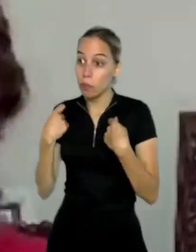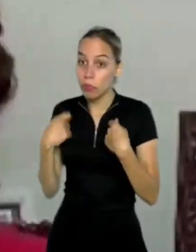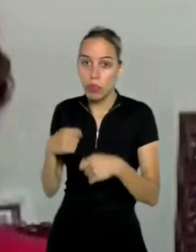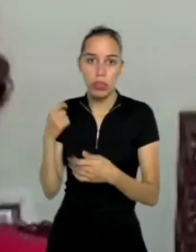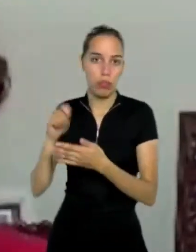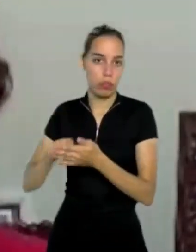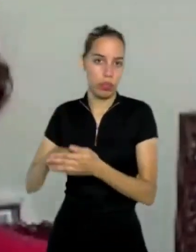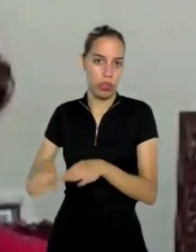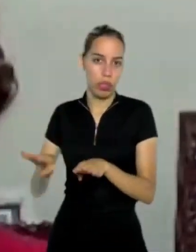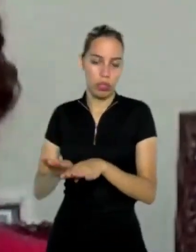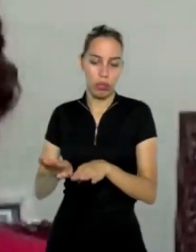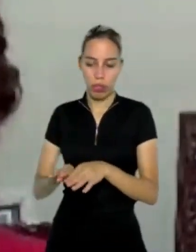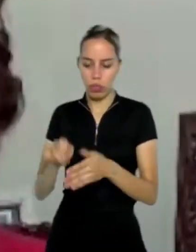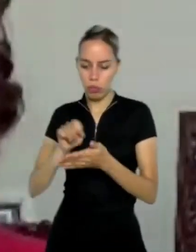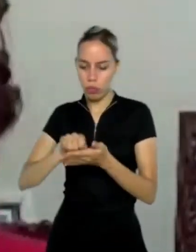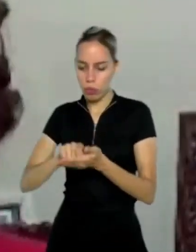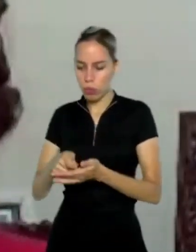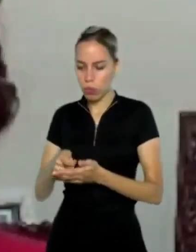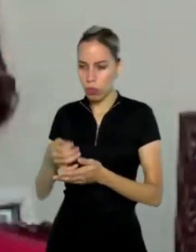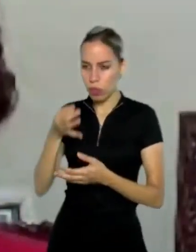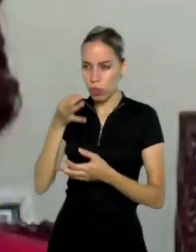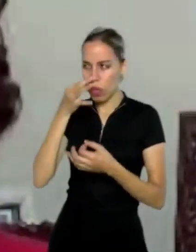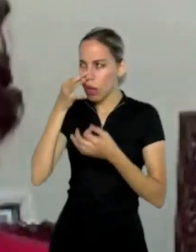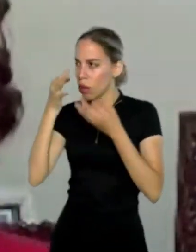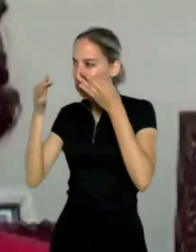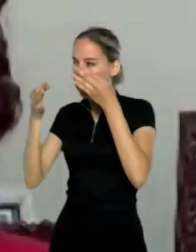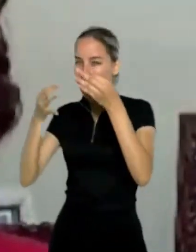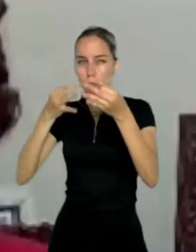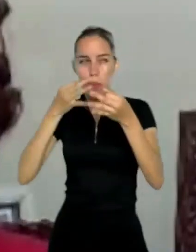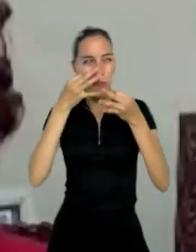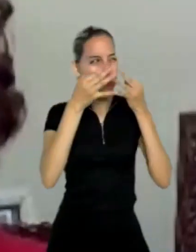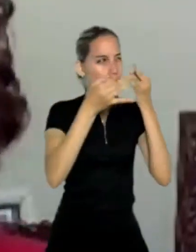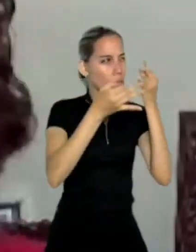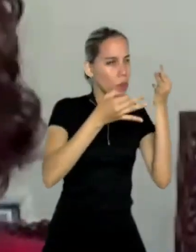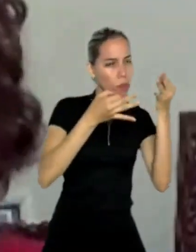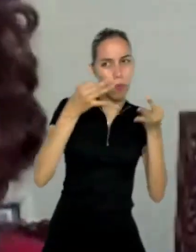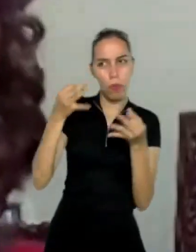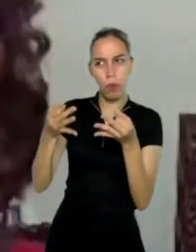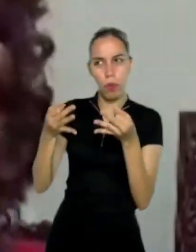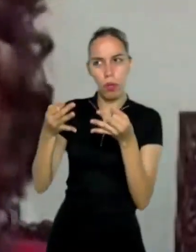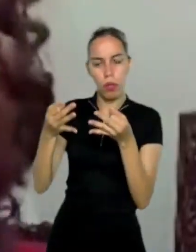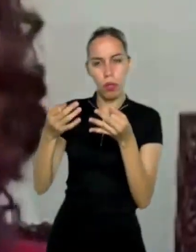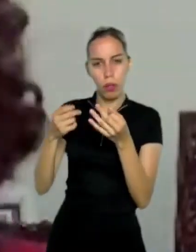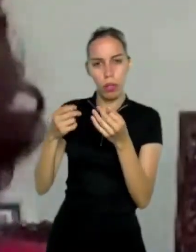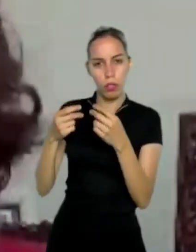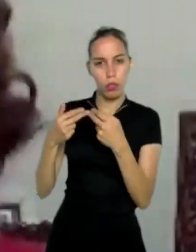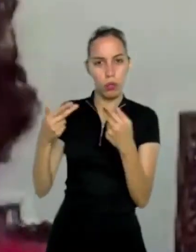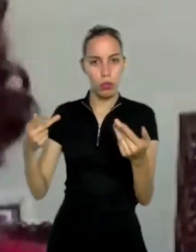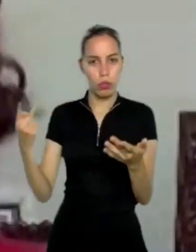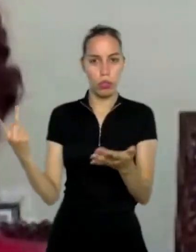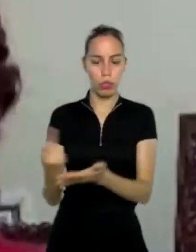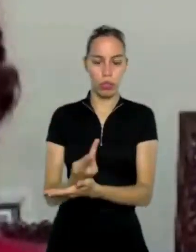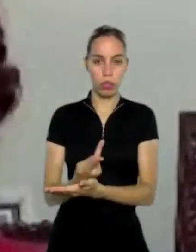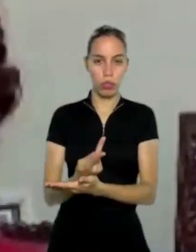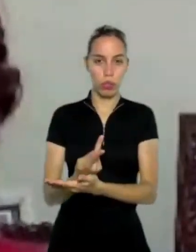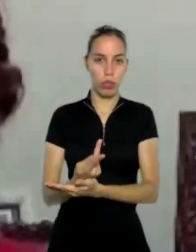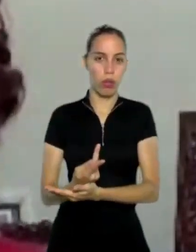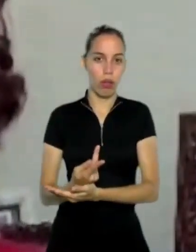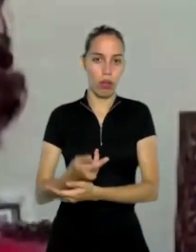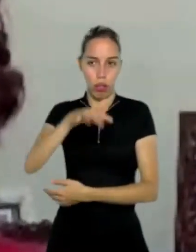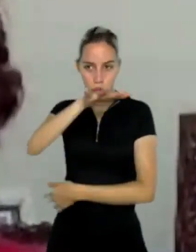mais observadora da realidade, né? Das coisas em volta. E aí, né? Qualquer coisa